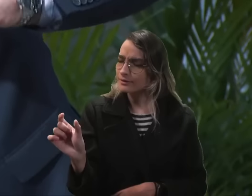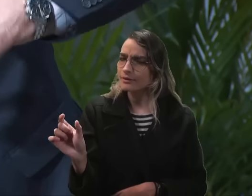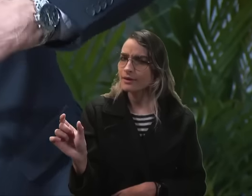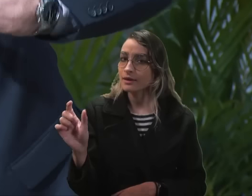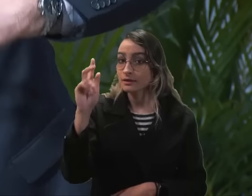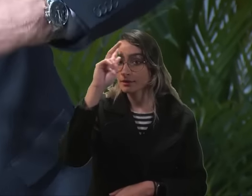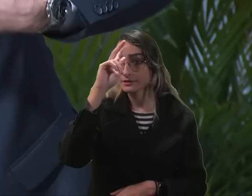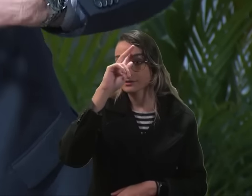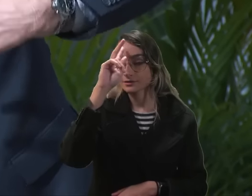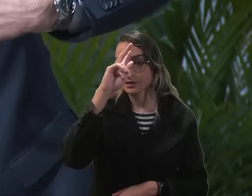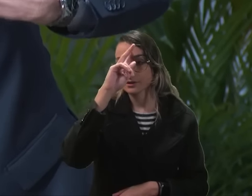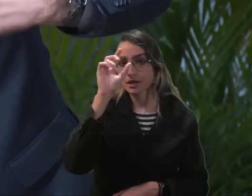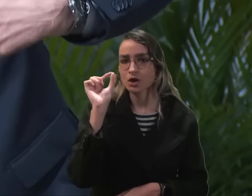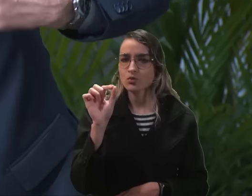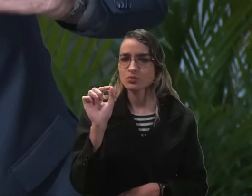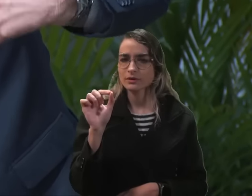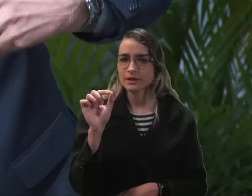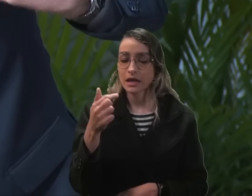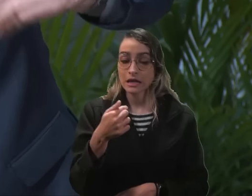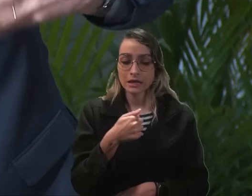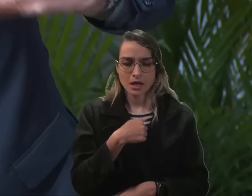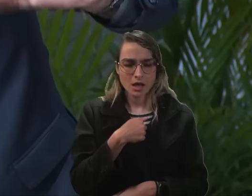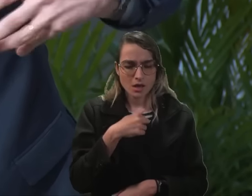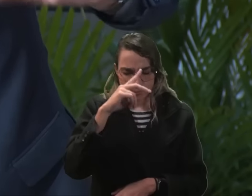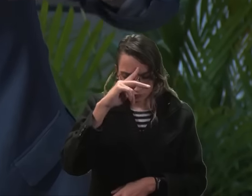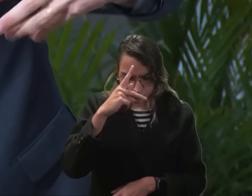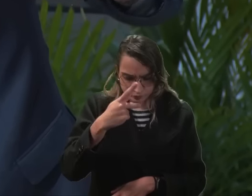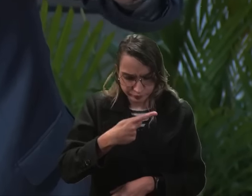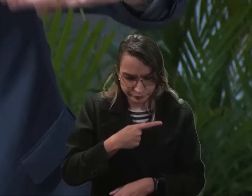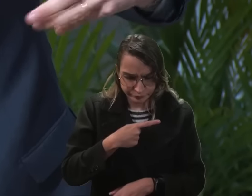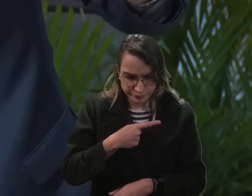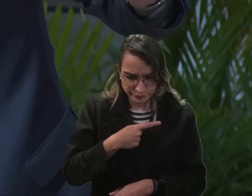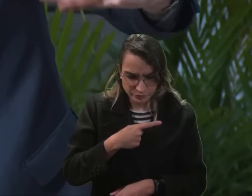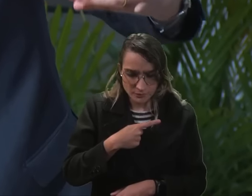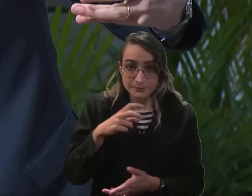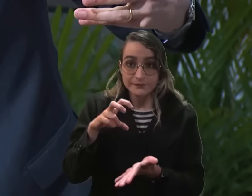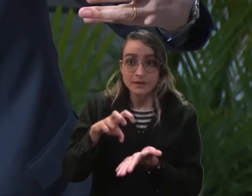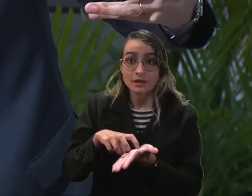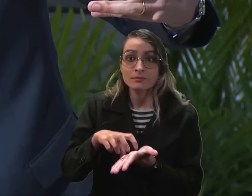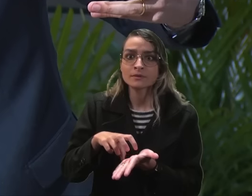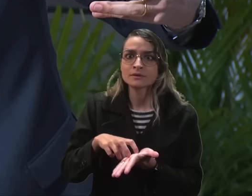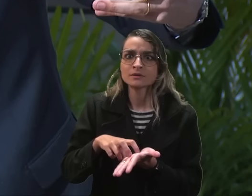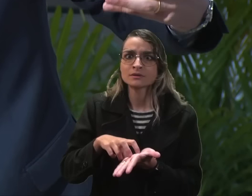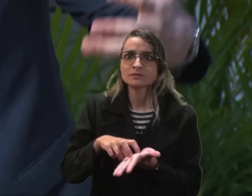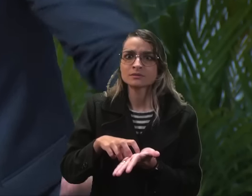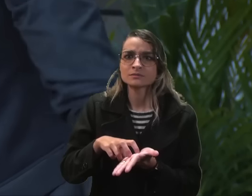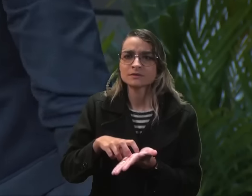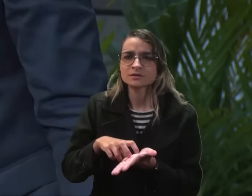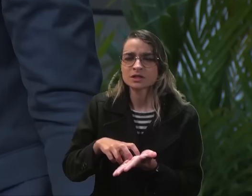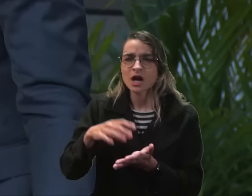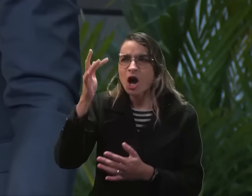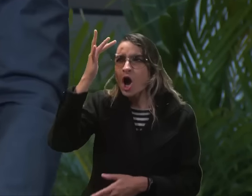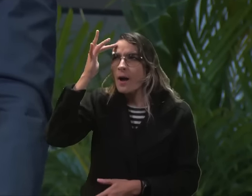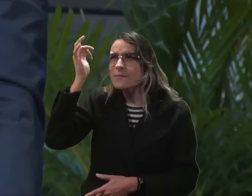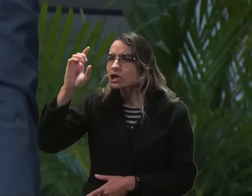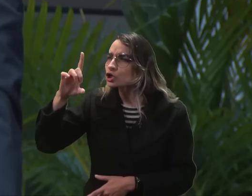caráter irá revelar amanhã quando essas pragas começarem a ser derramadas sobre este mundo